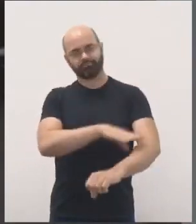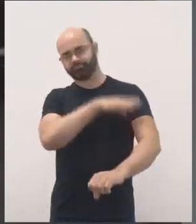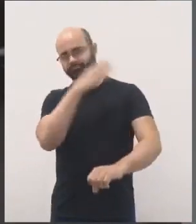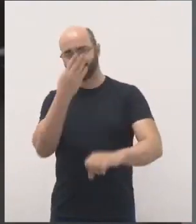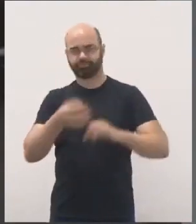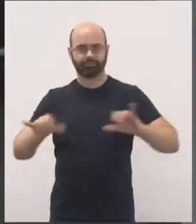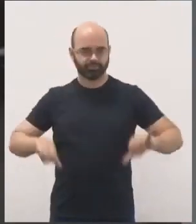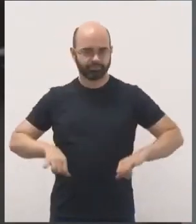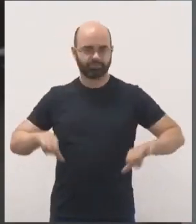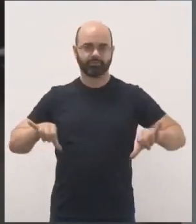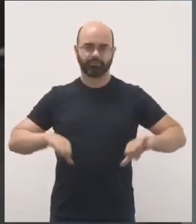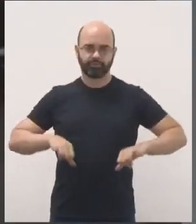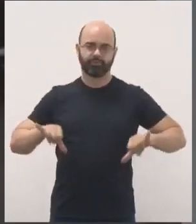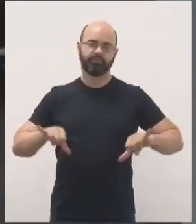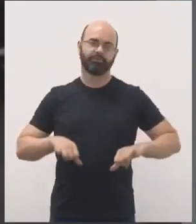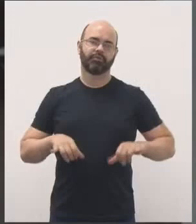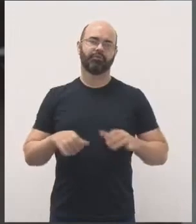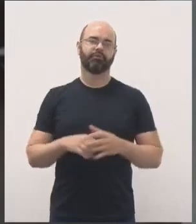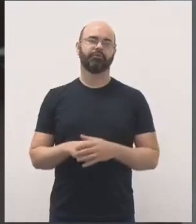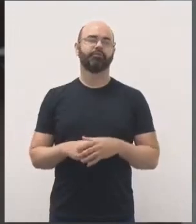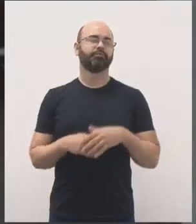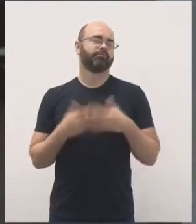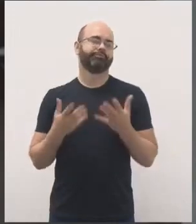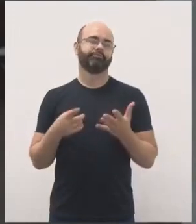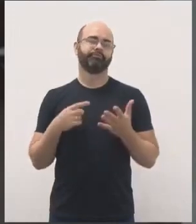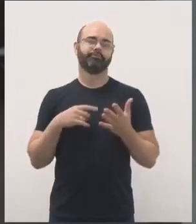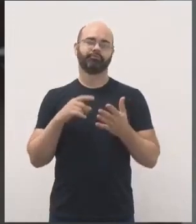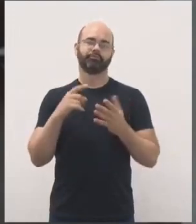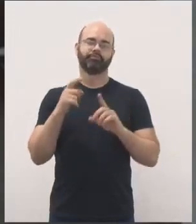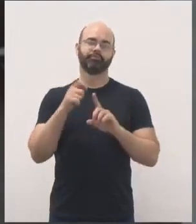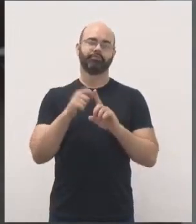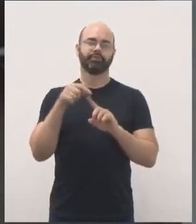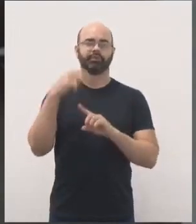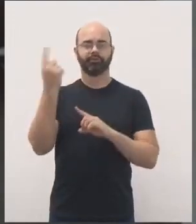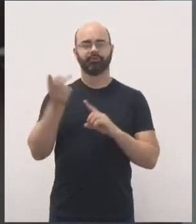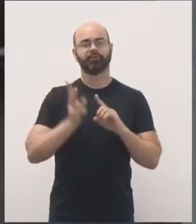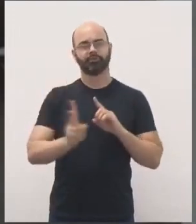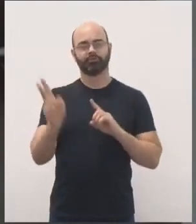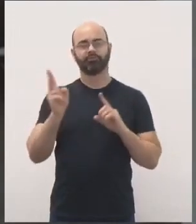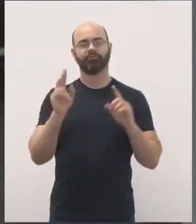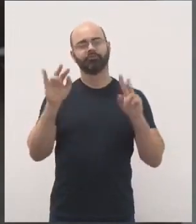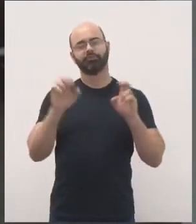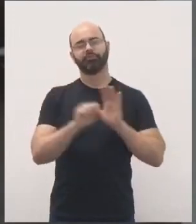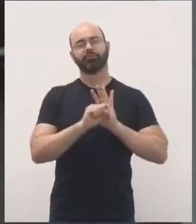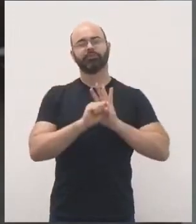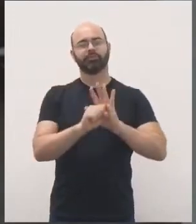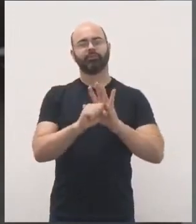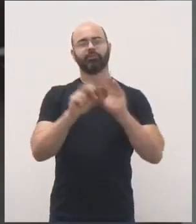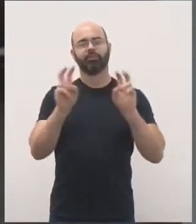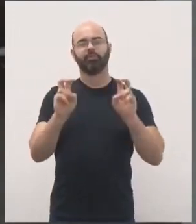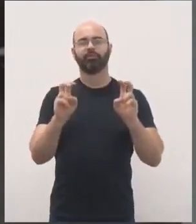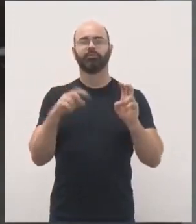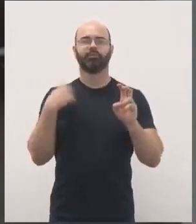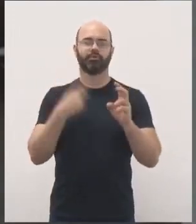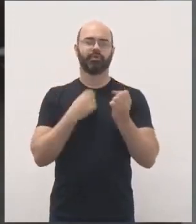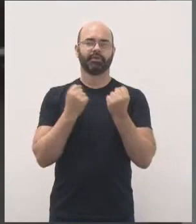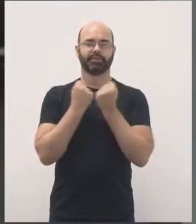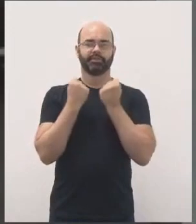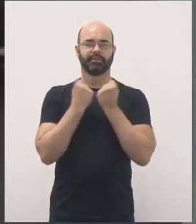da nossa formação ficasse para o próximo mês. Isso é até simbólico, né, é algo que a gente